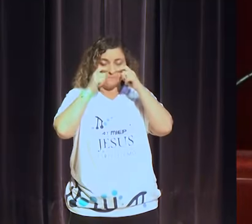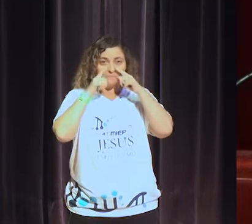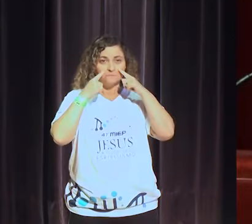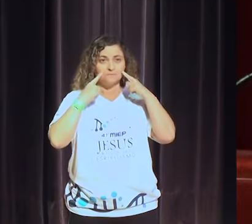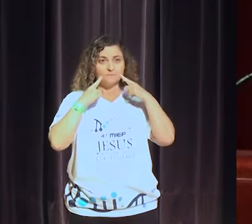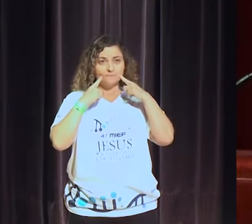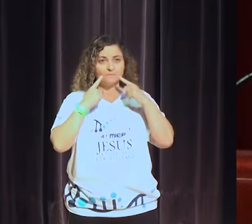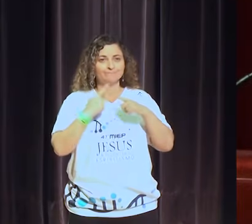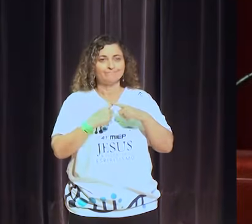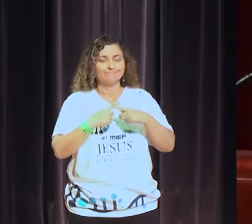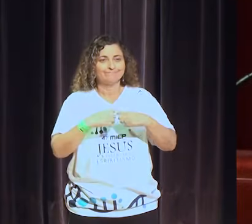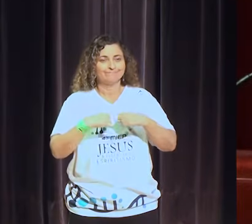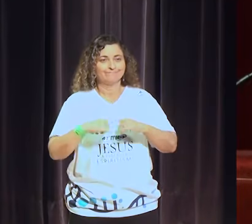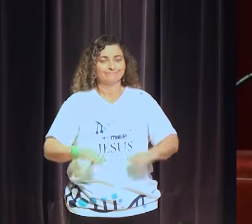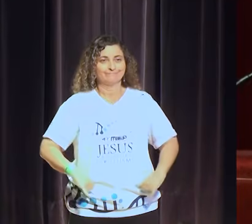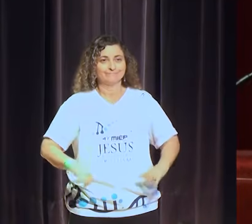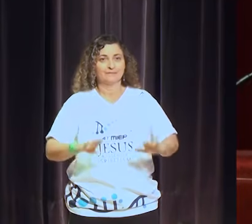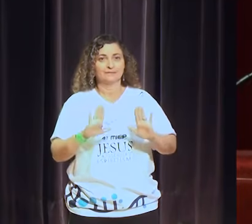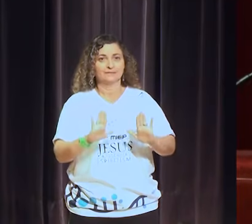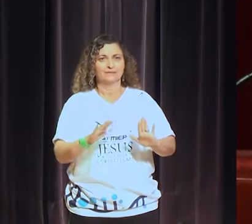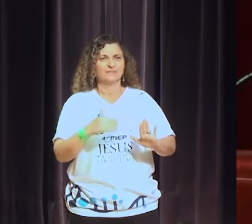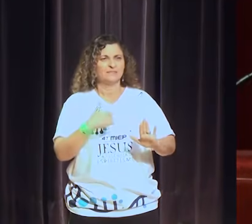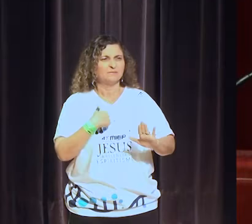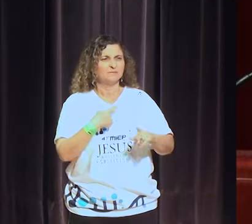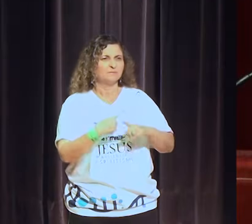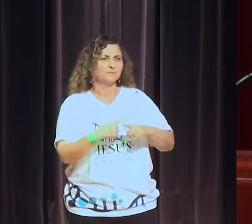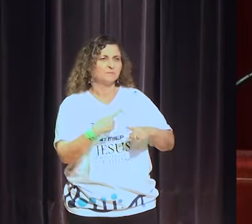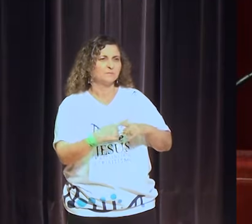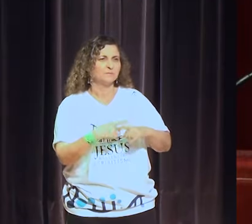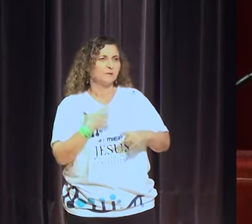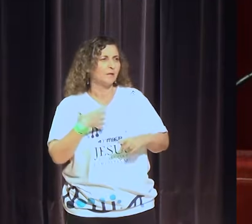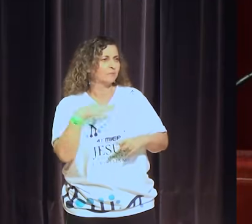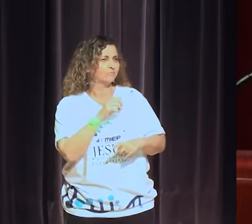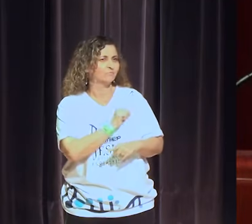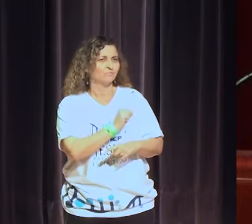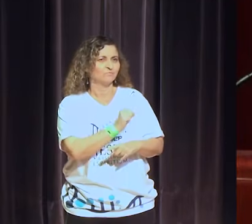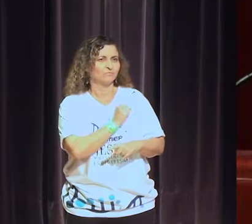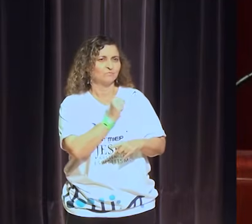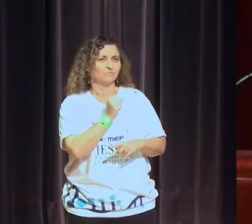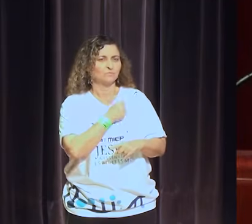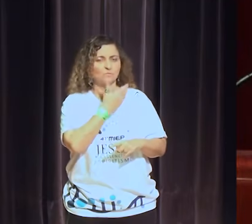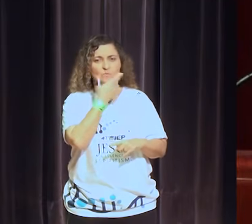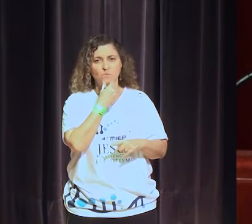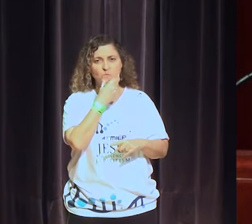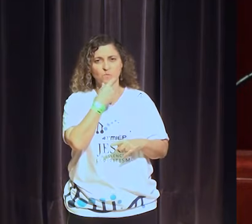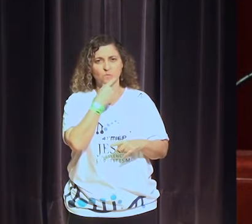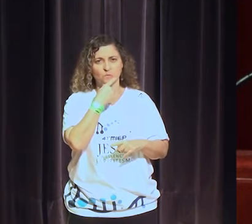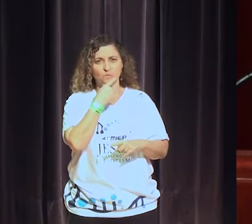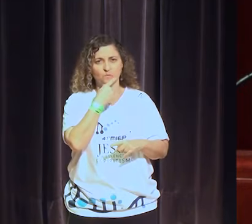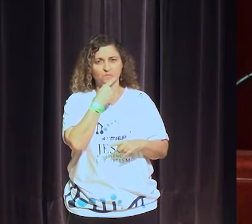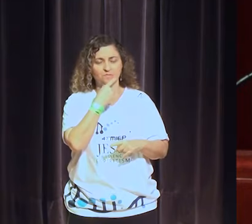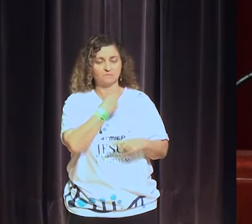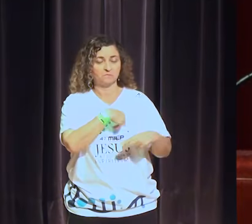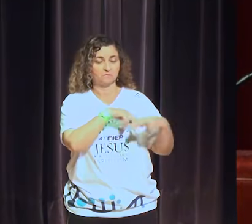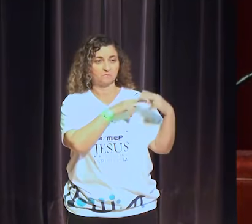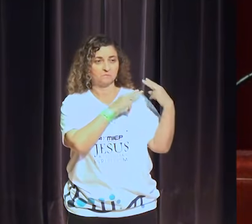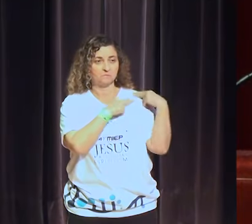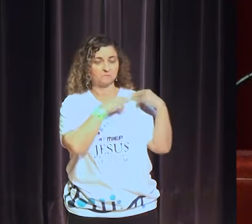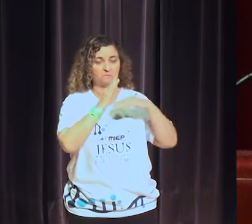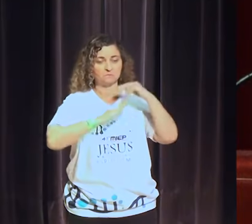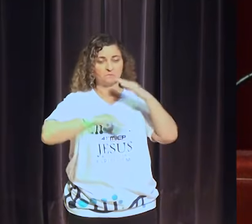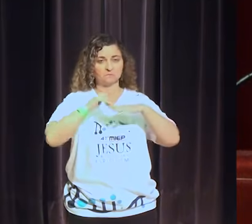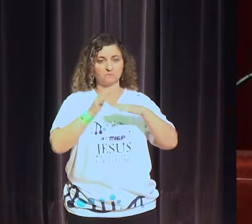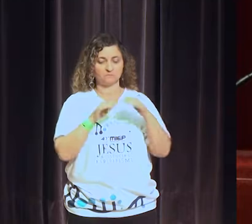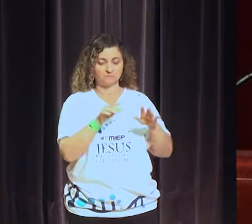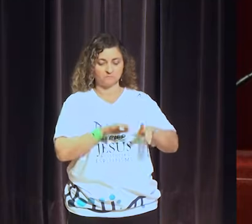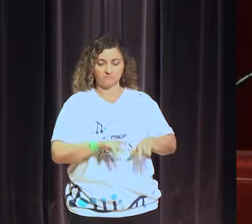desencarnou um dos meus pianistas preferidos, Lyle Mays, pianista do